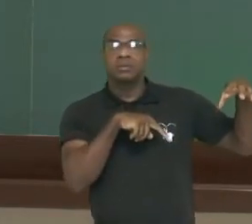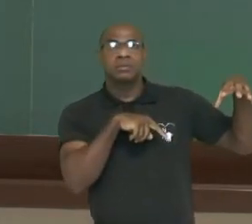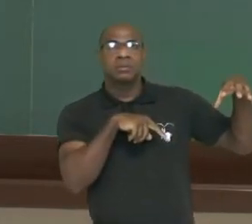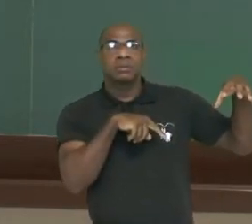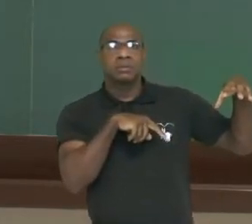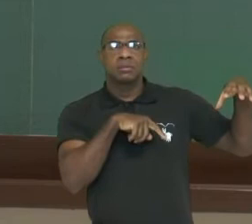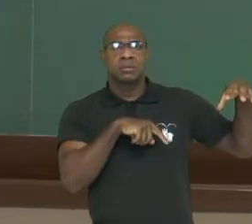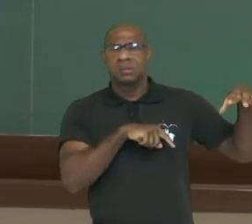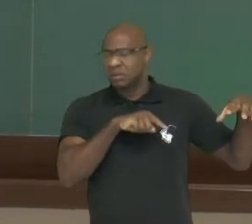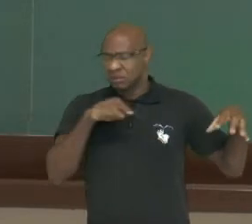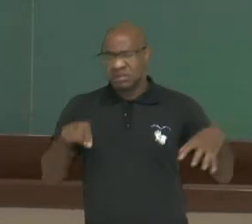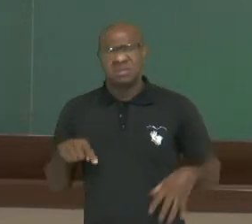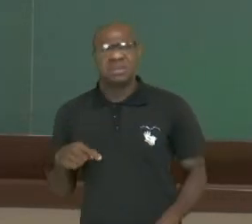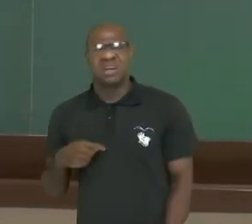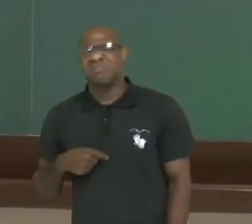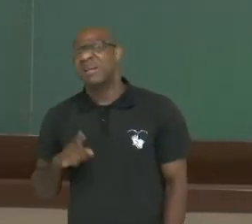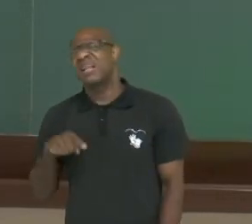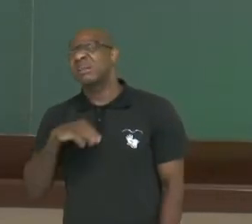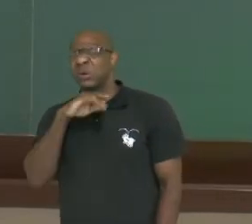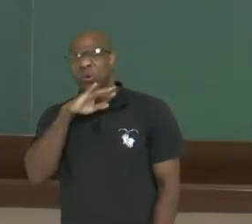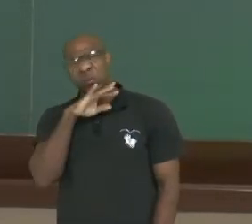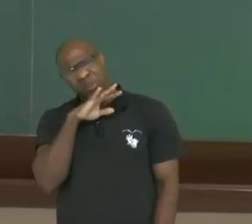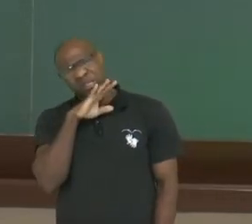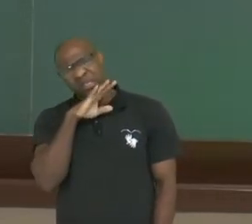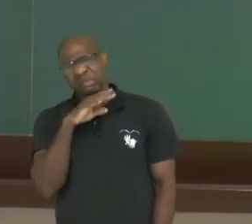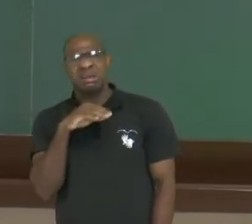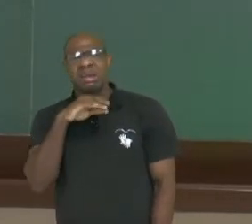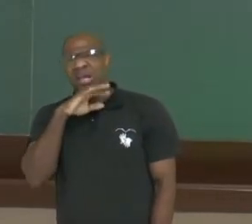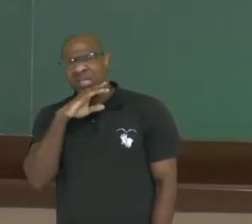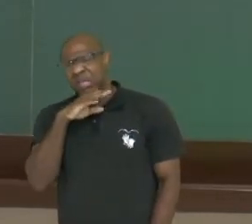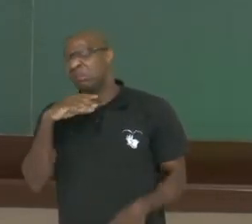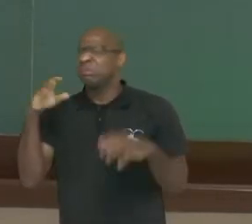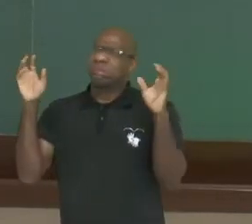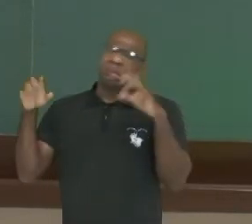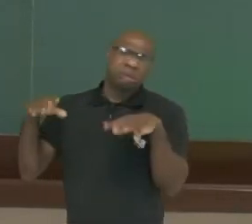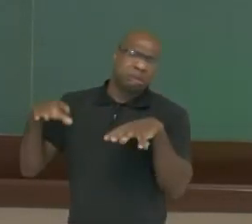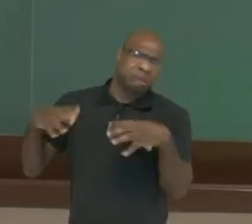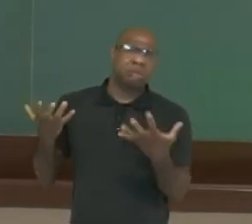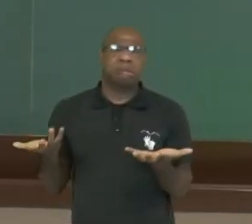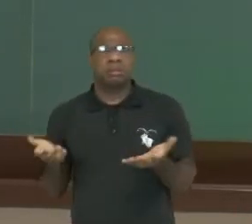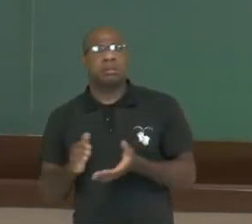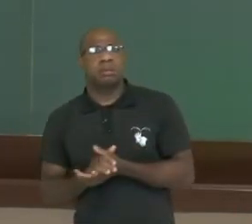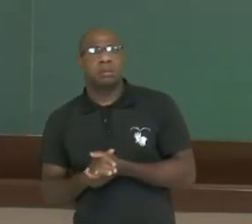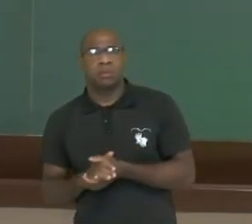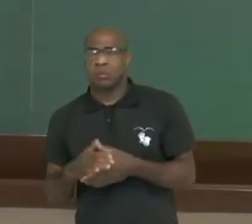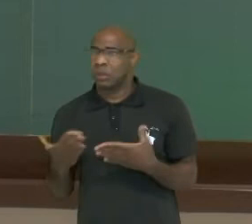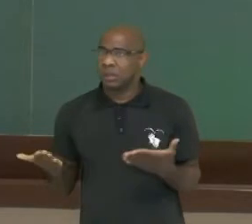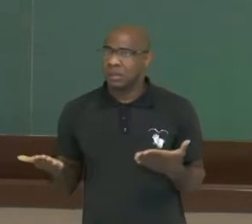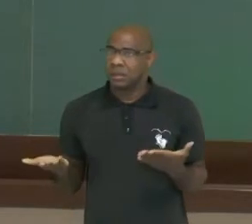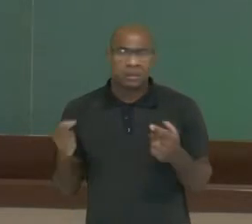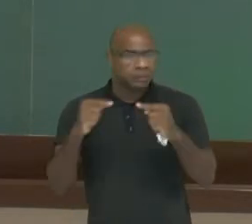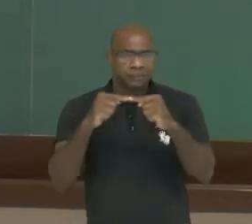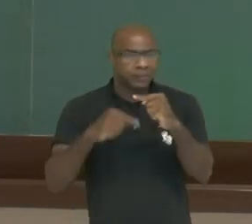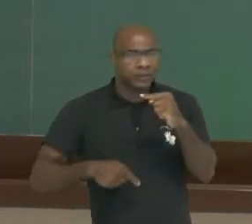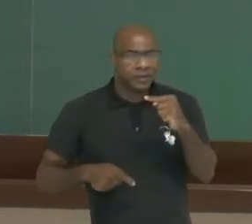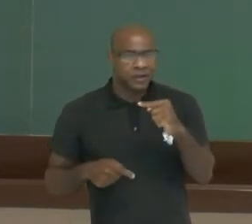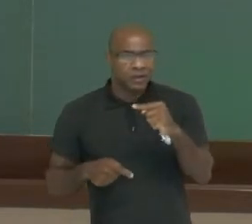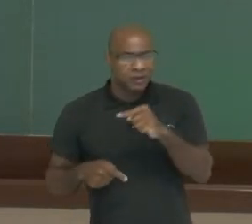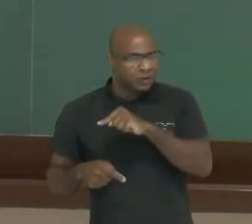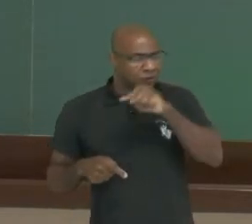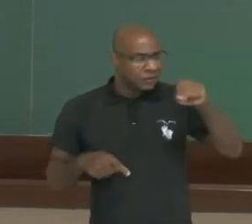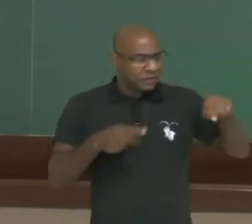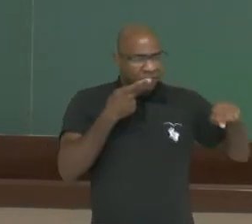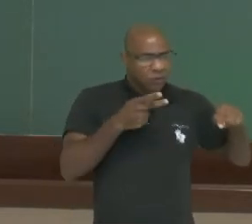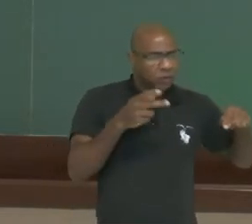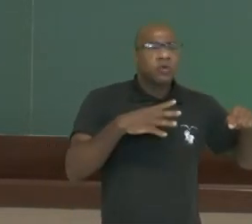pouco eu falo, mas é tão ruim, o tempo, os dias que estão chovendo, eu tenho uma incoerência, porque no próprio texto eu disse